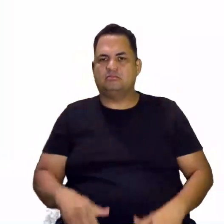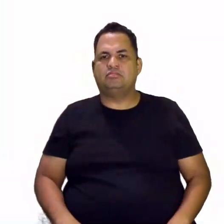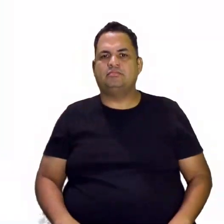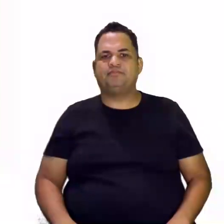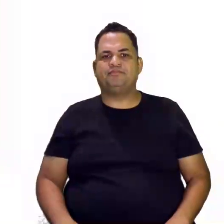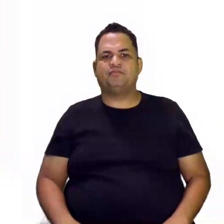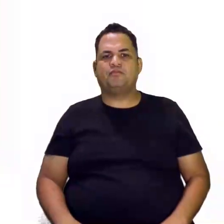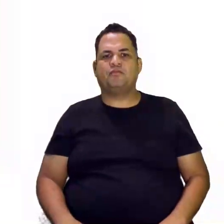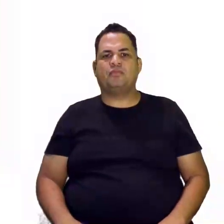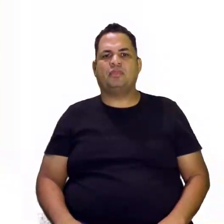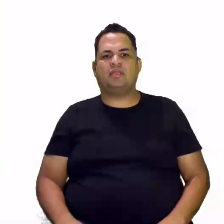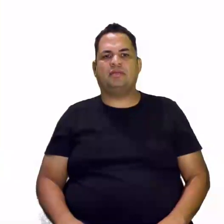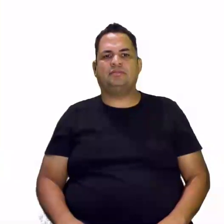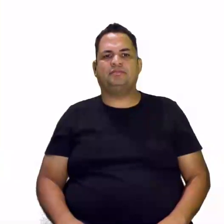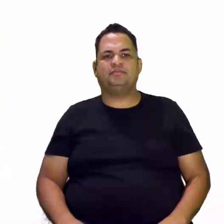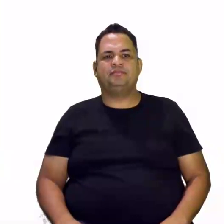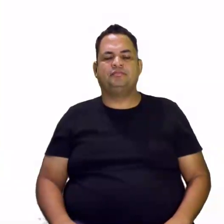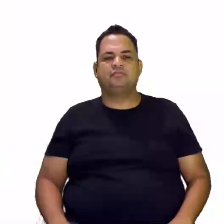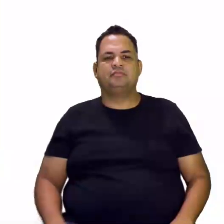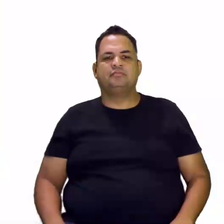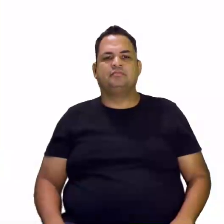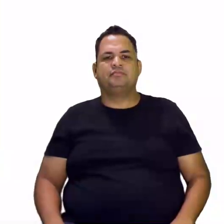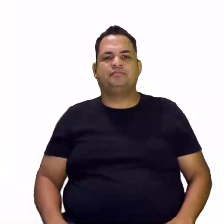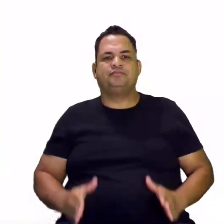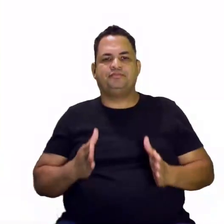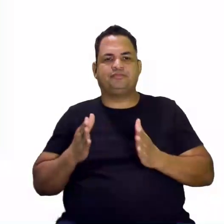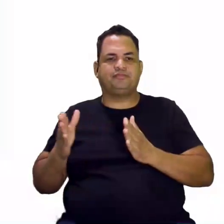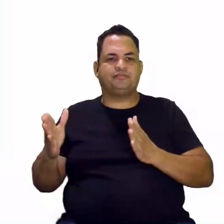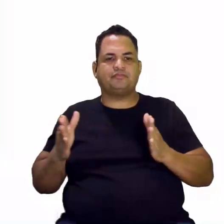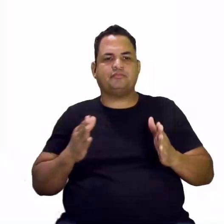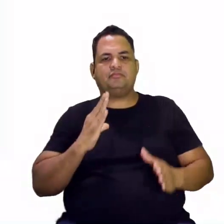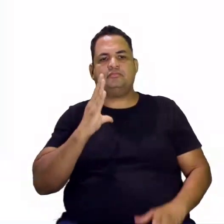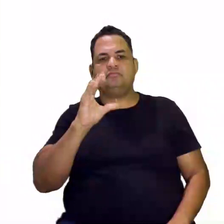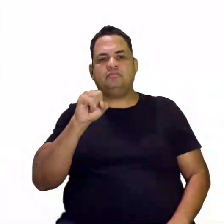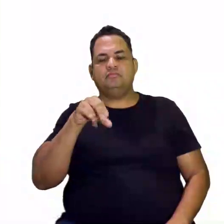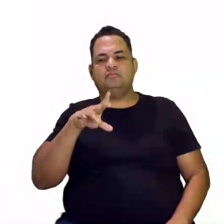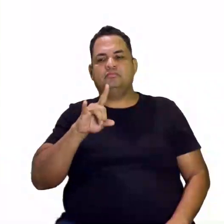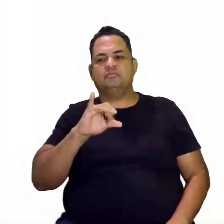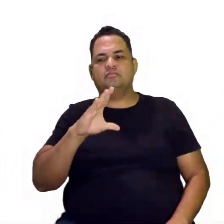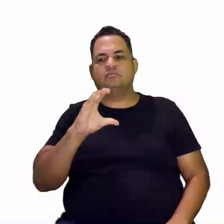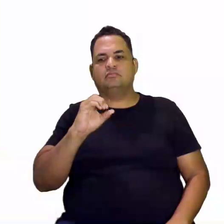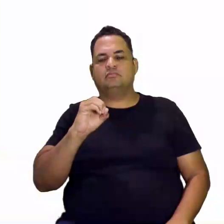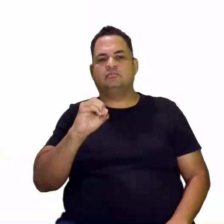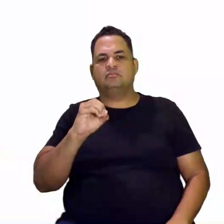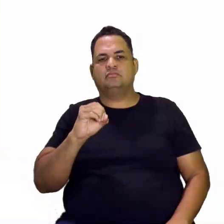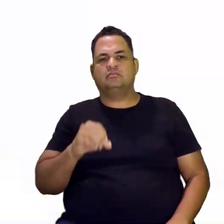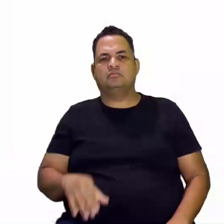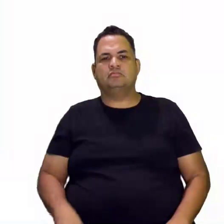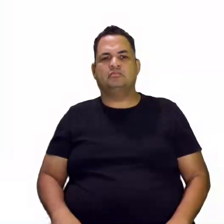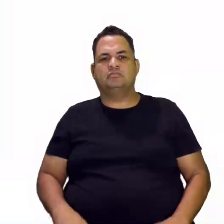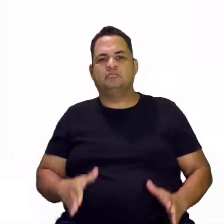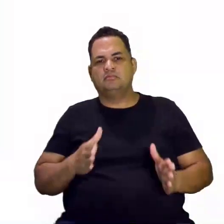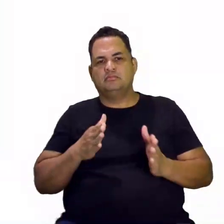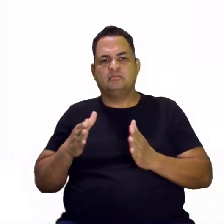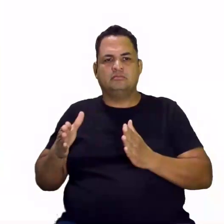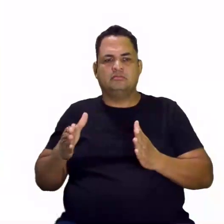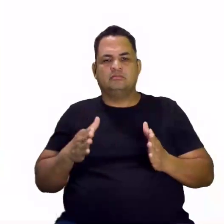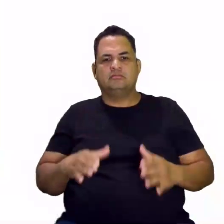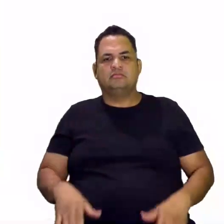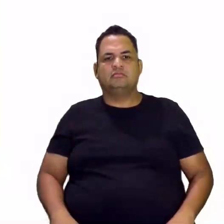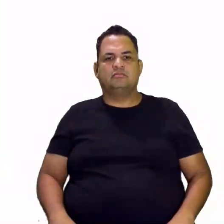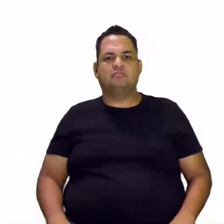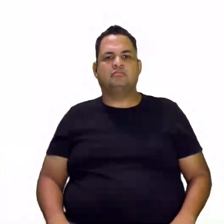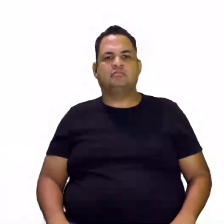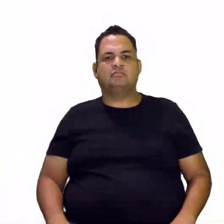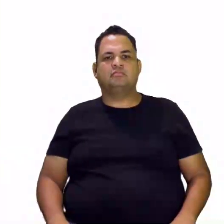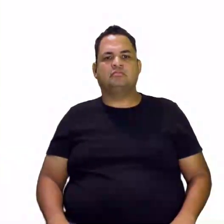no período Cenozoico, os períodos cenozoicos, aliás, os períodos da era cenozoica